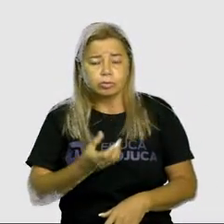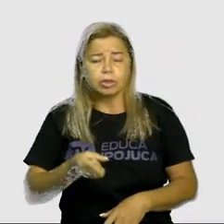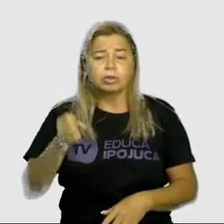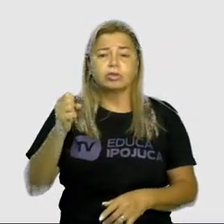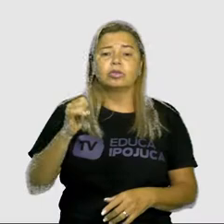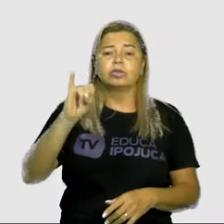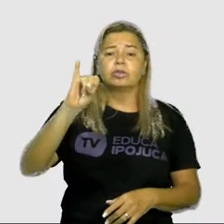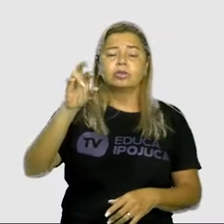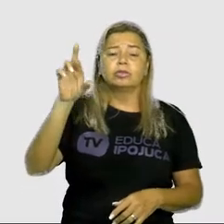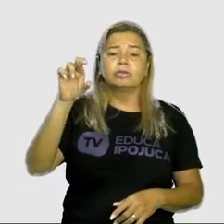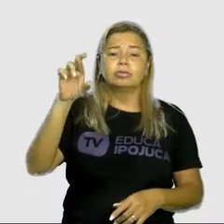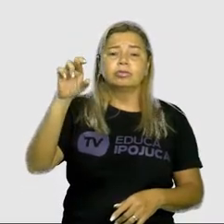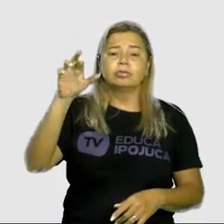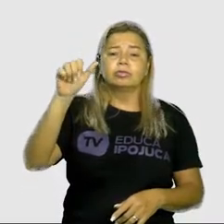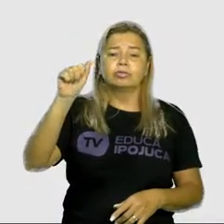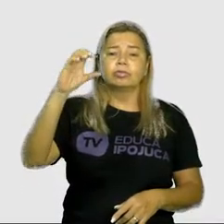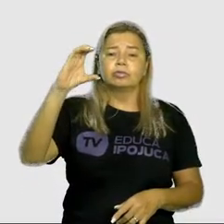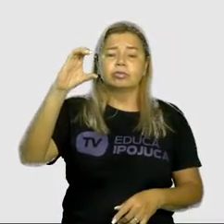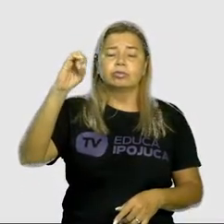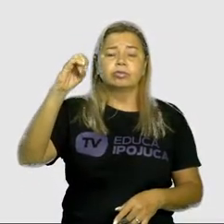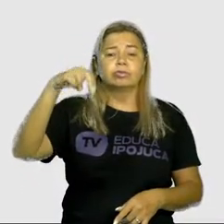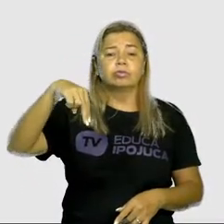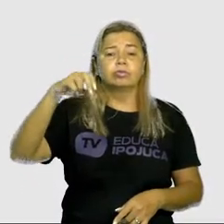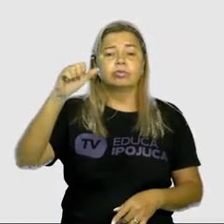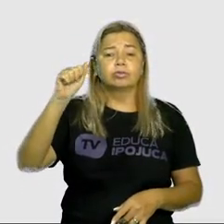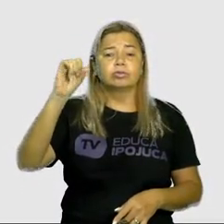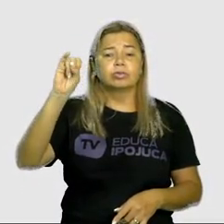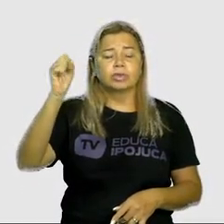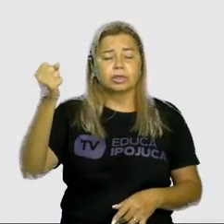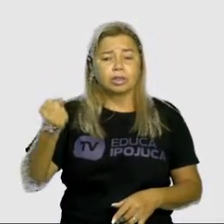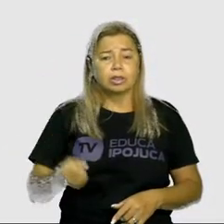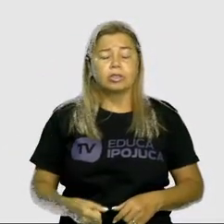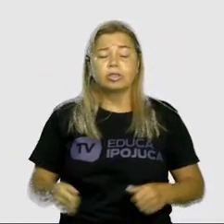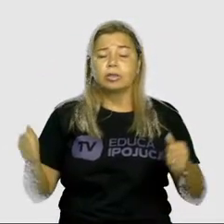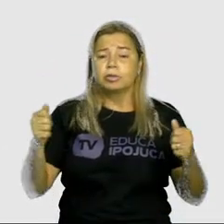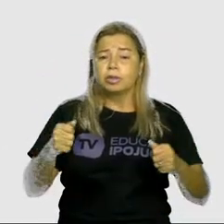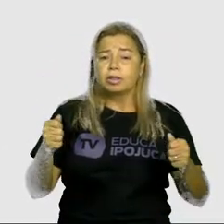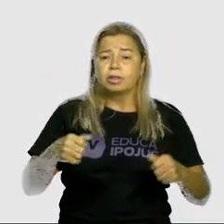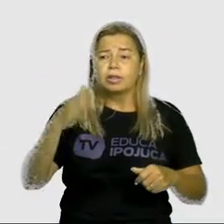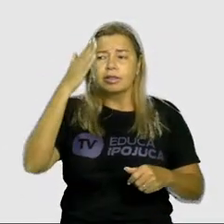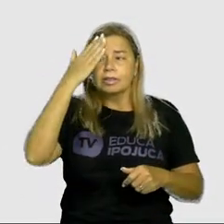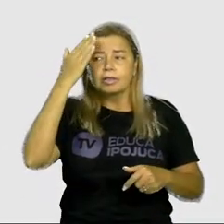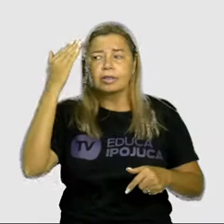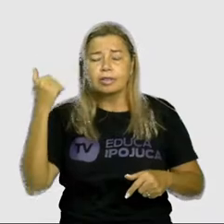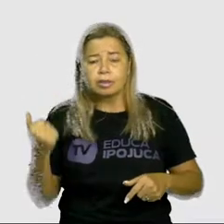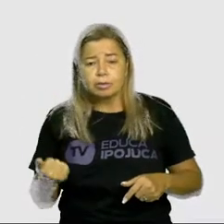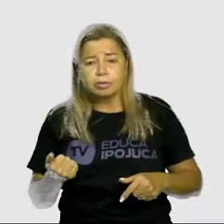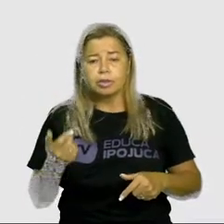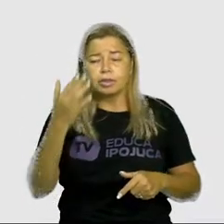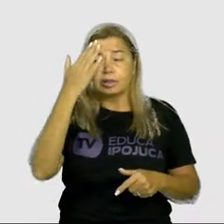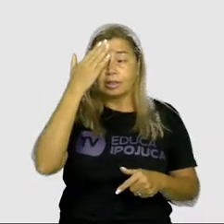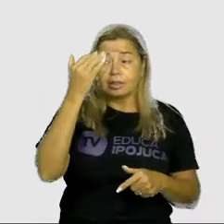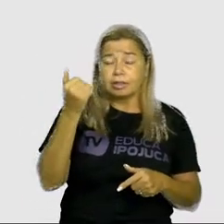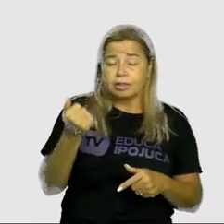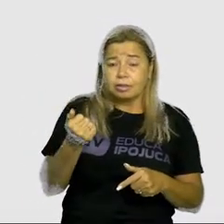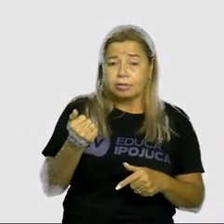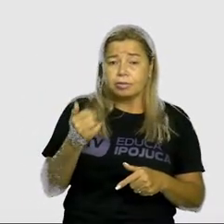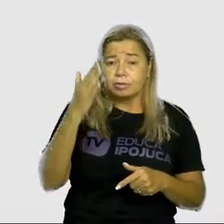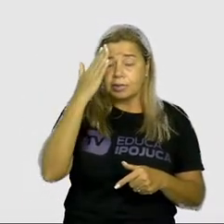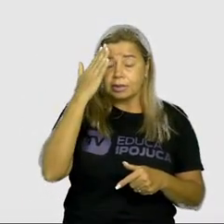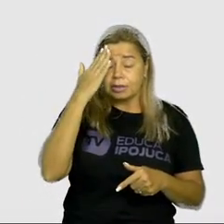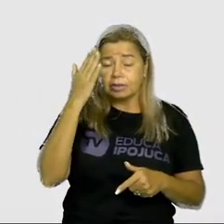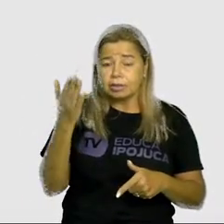pouco mais sobre elas a fração ela é dada pela divisão de determinados números inteiros